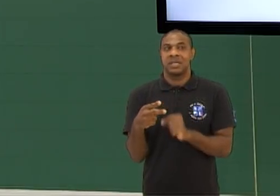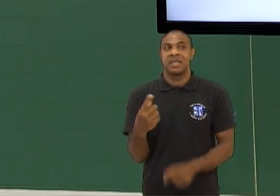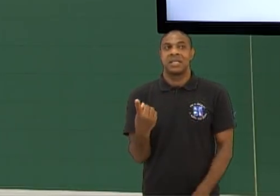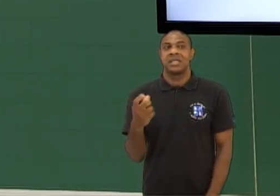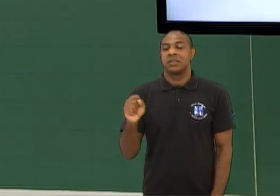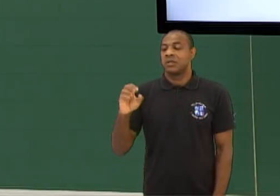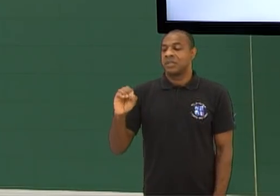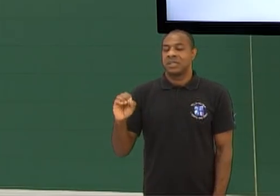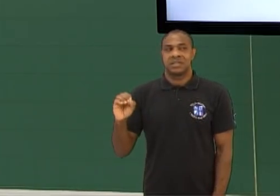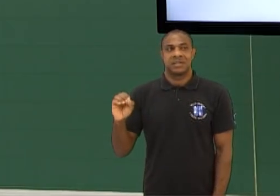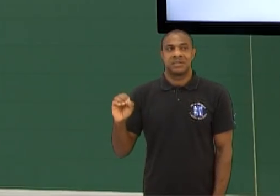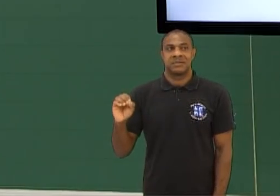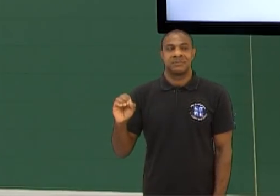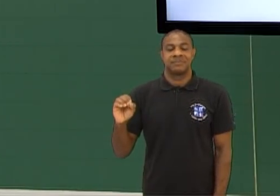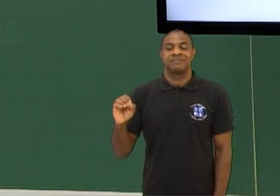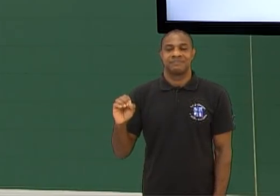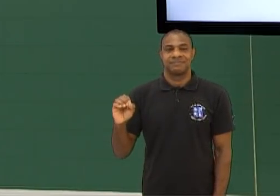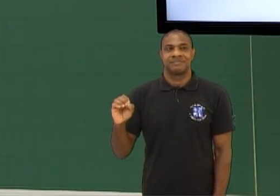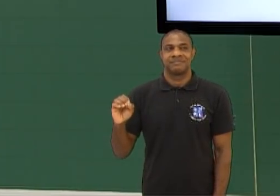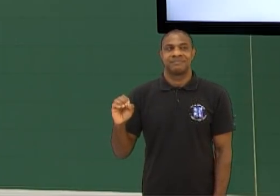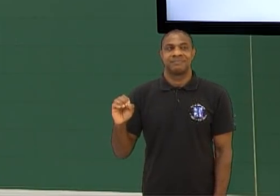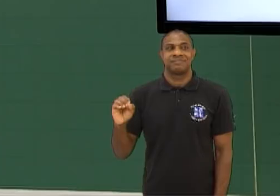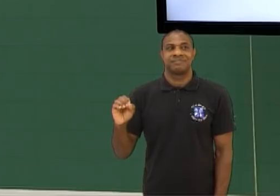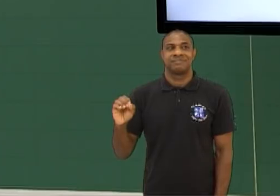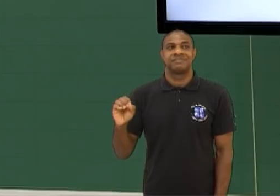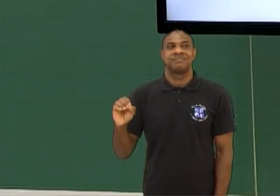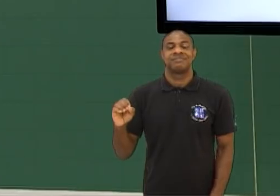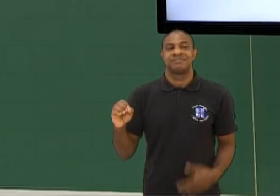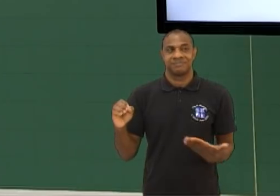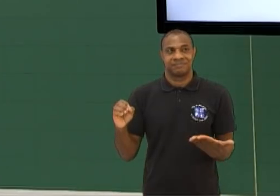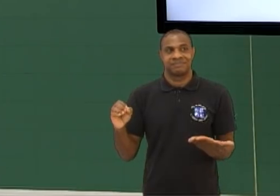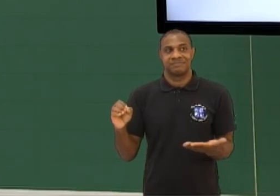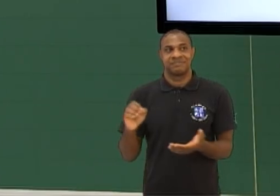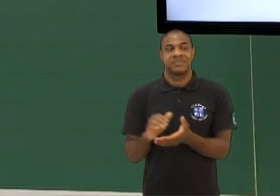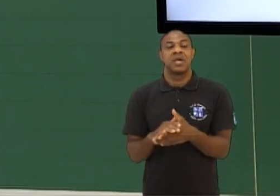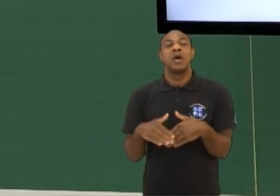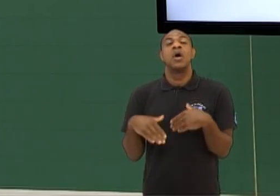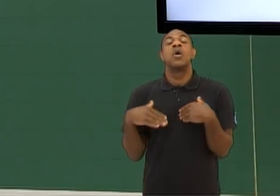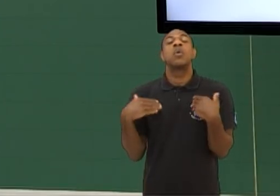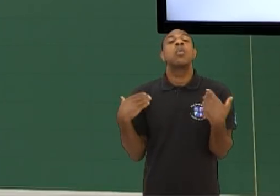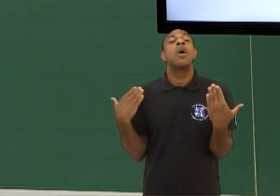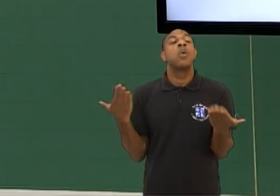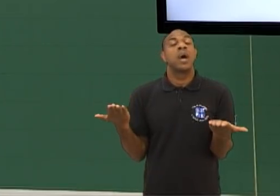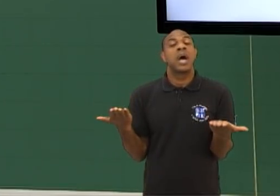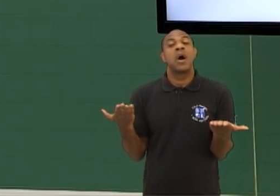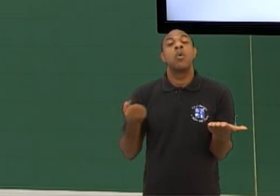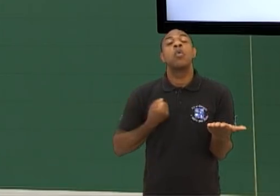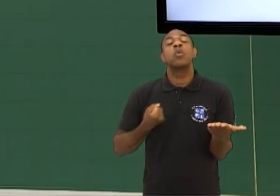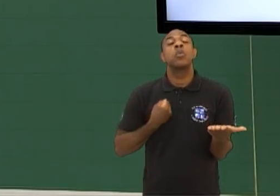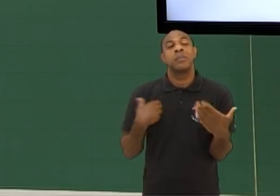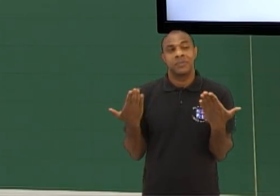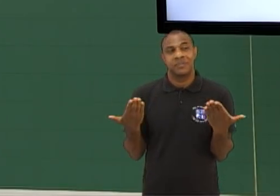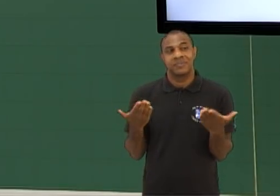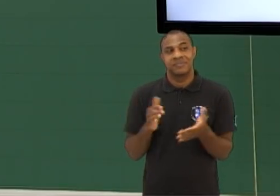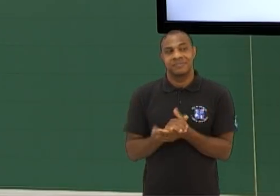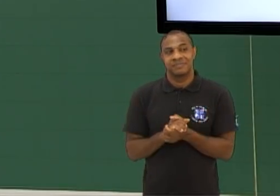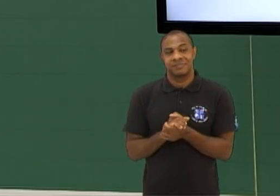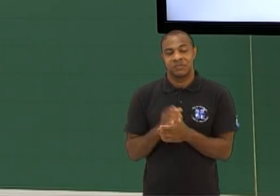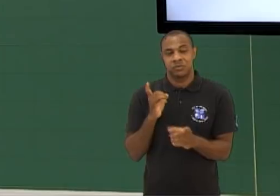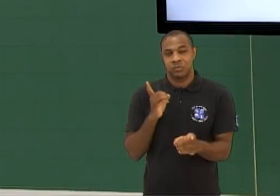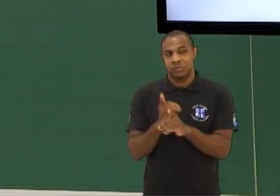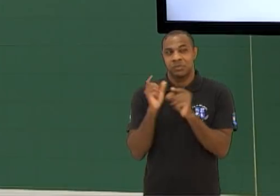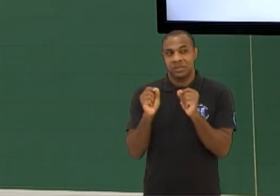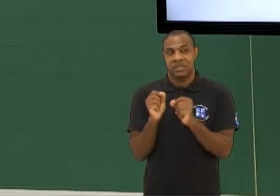quero 4x, eu quero 1x, porque qual é o número? E aqui eu descobri